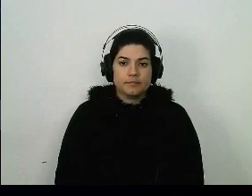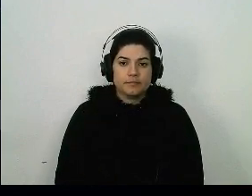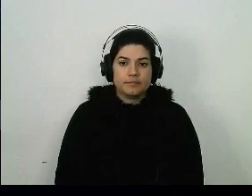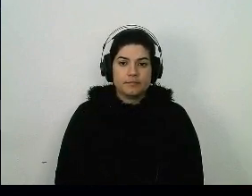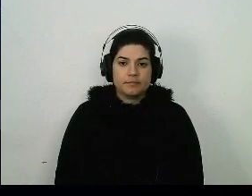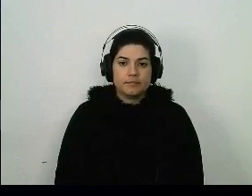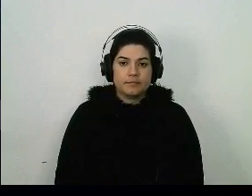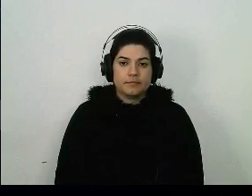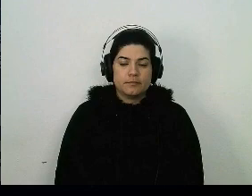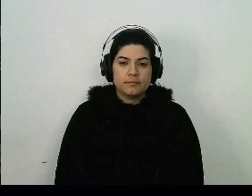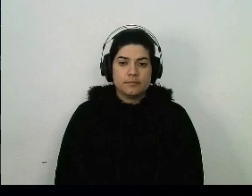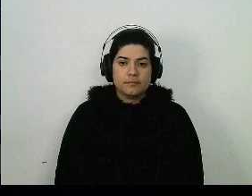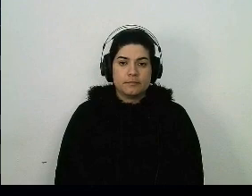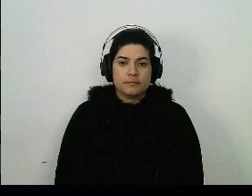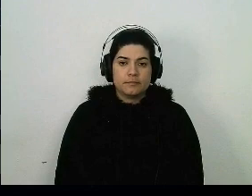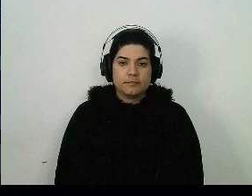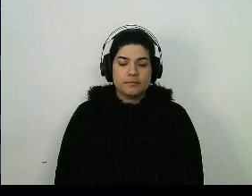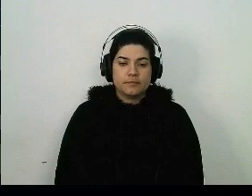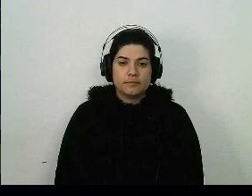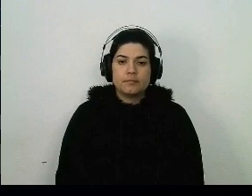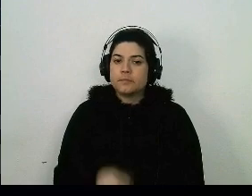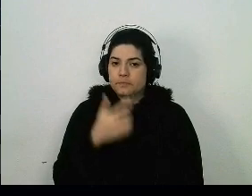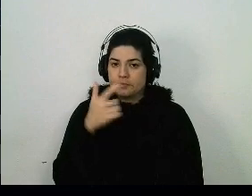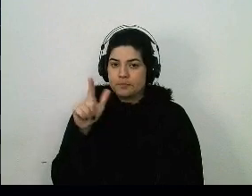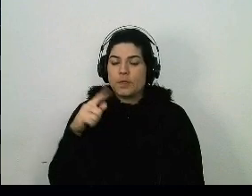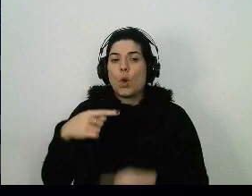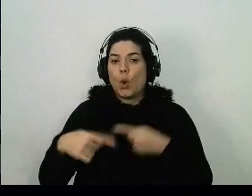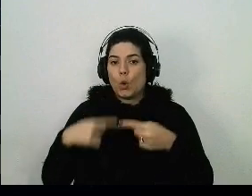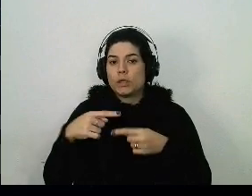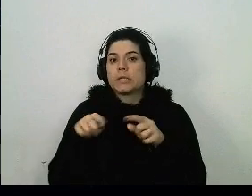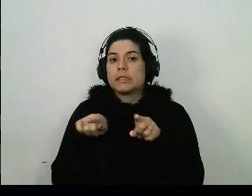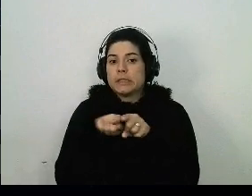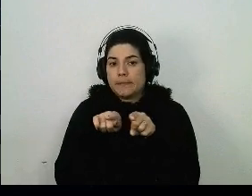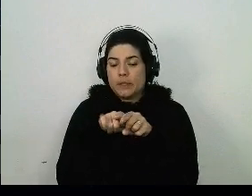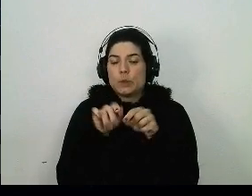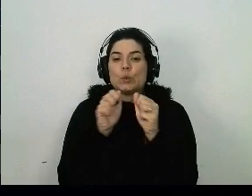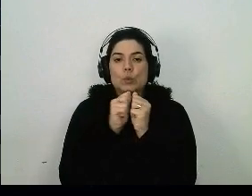E vou rodar esse Jones aqui, que vai ser parte também.